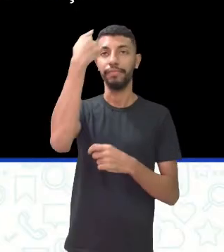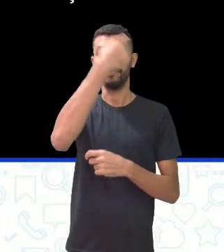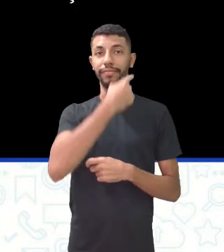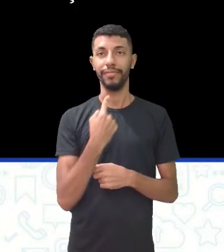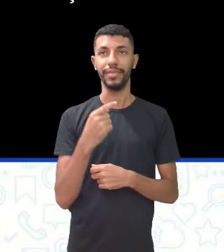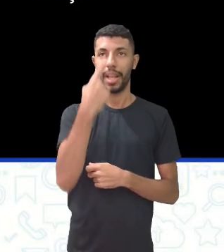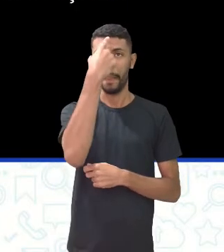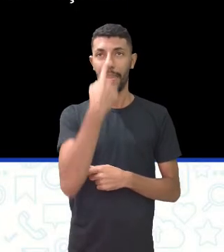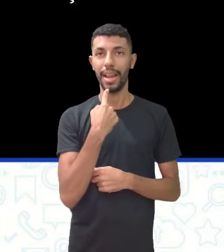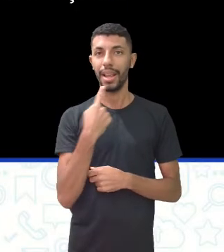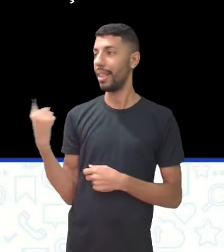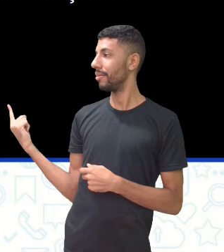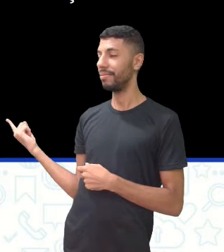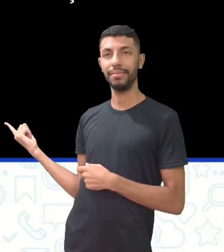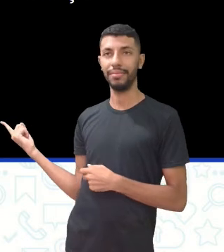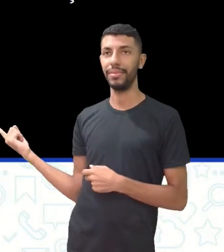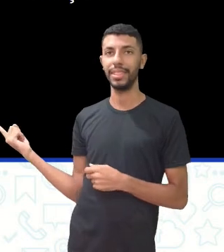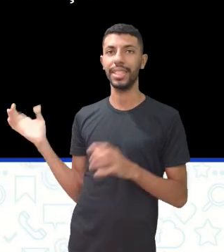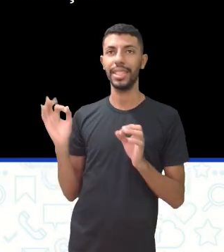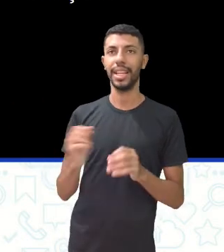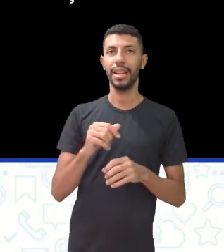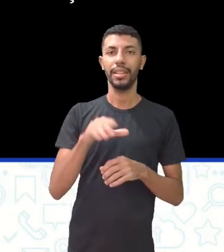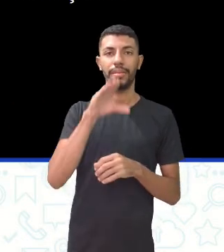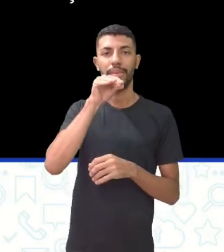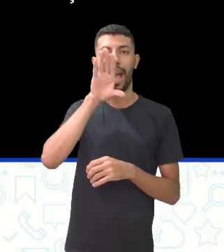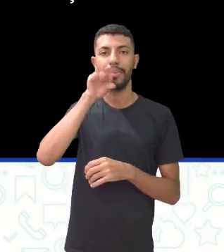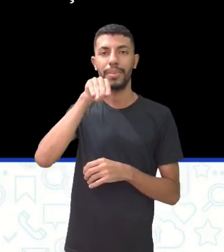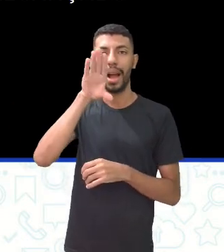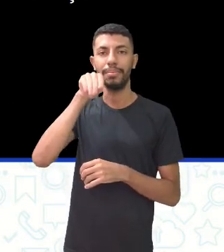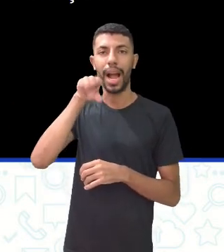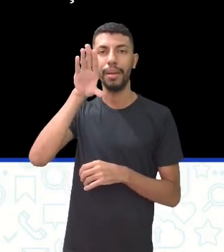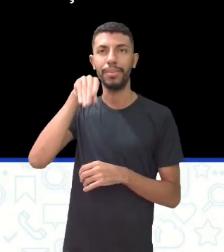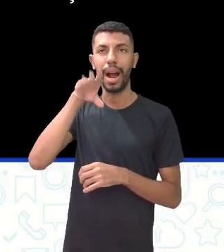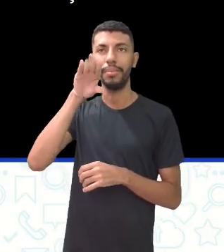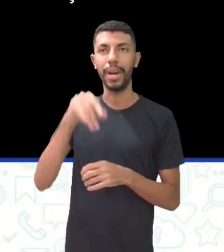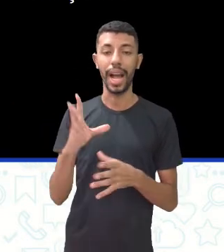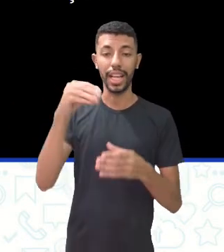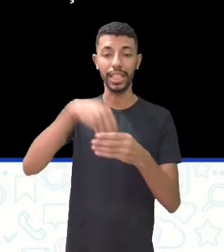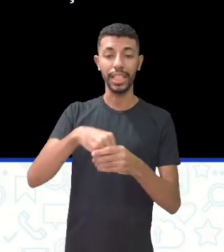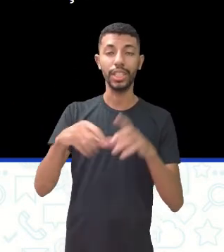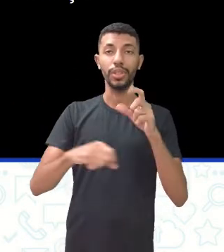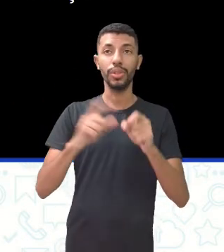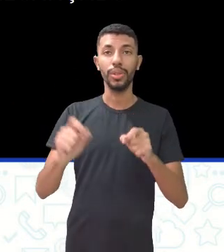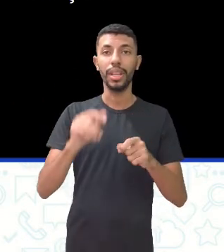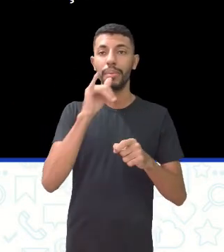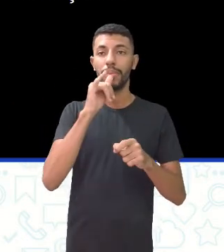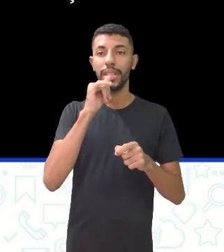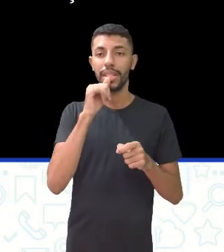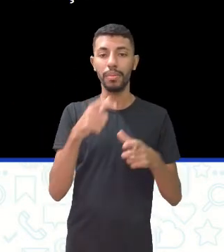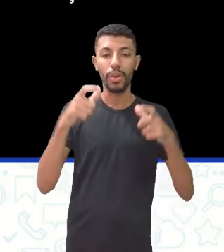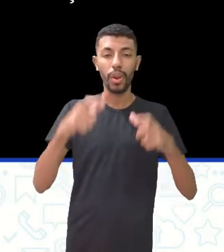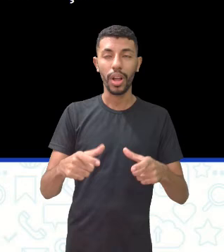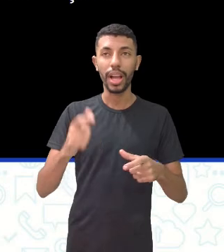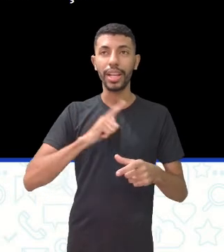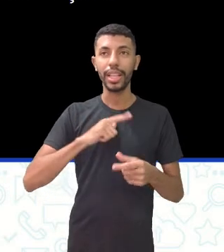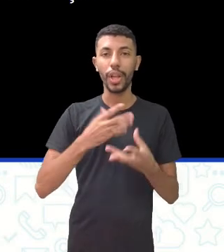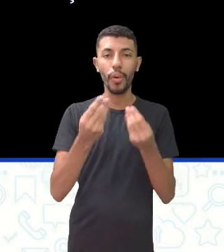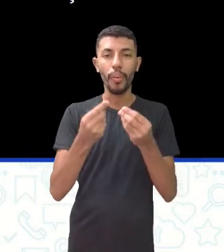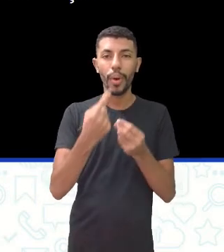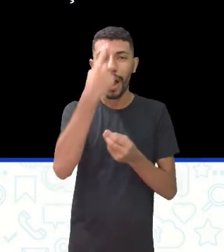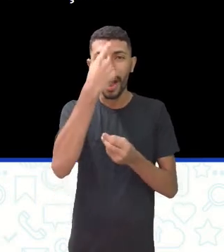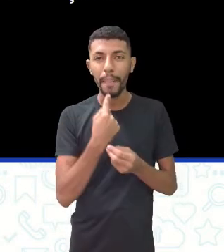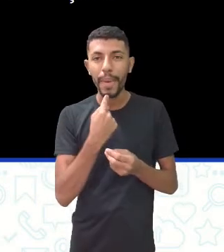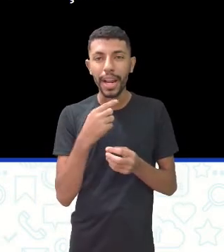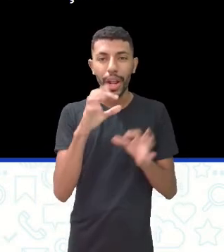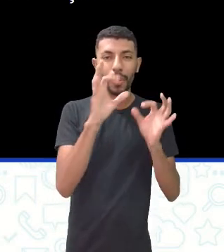abaixo, com a boca abrindo e fechando, dentro de um labirinto cheio de pastilhinhas. Olha as pastilhinhas ali amarela. E